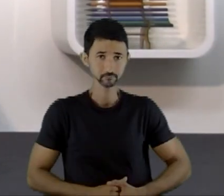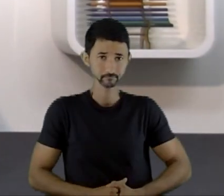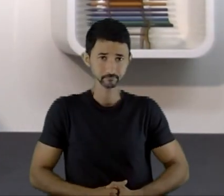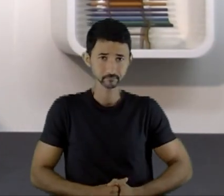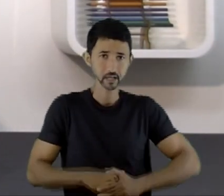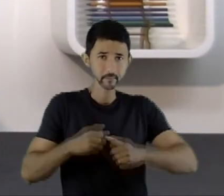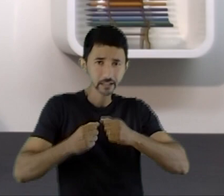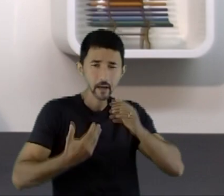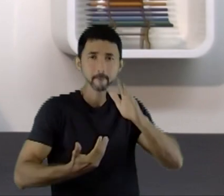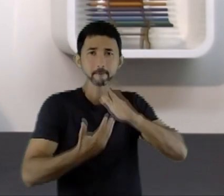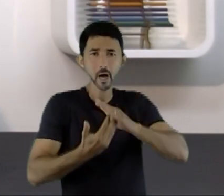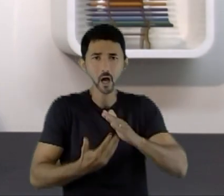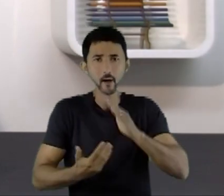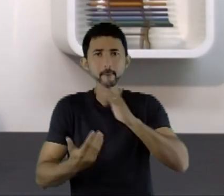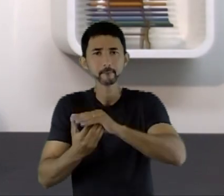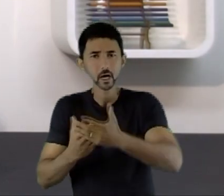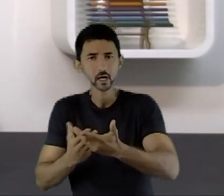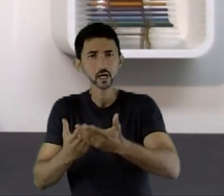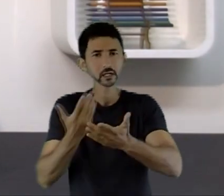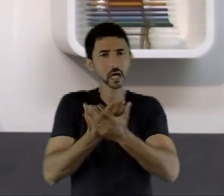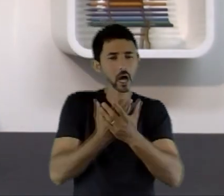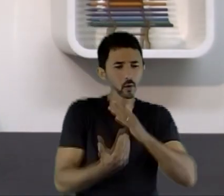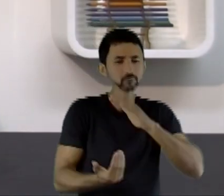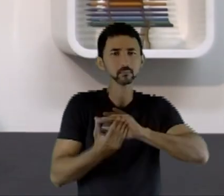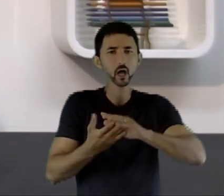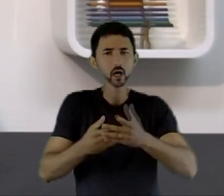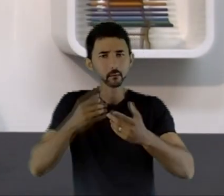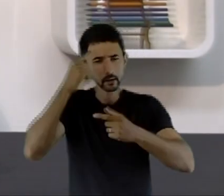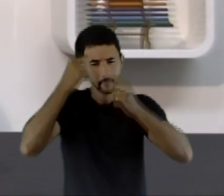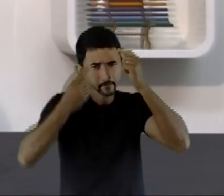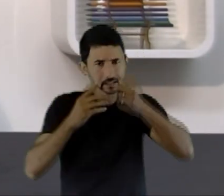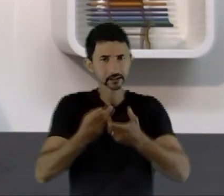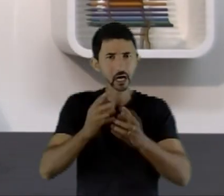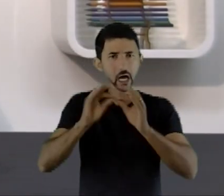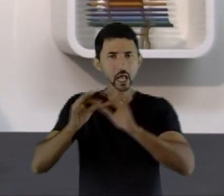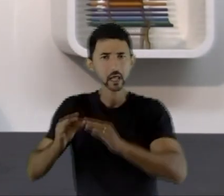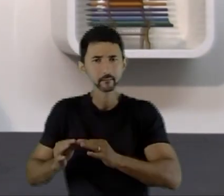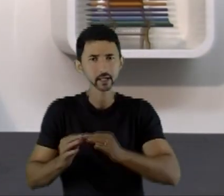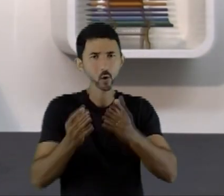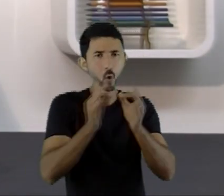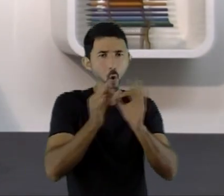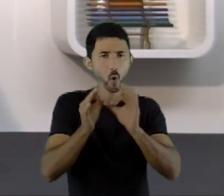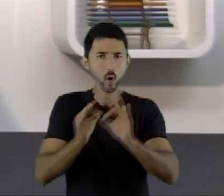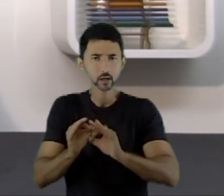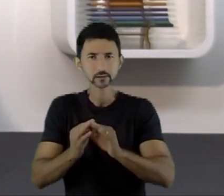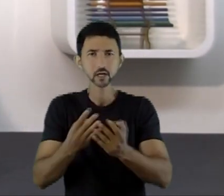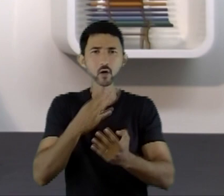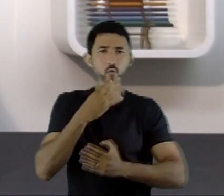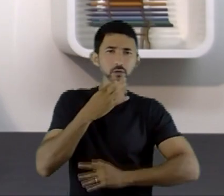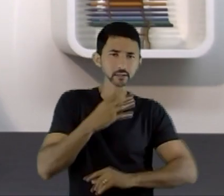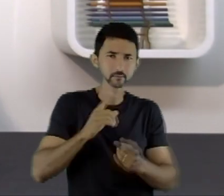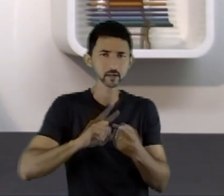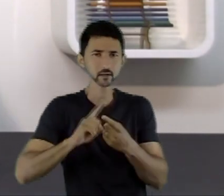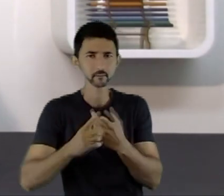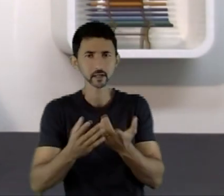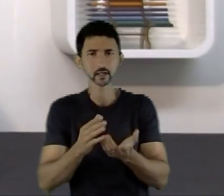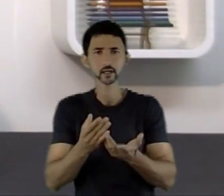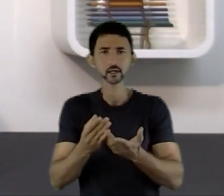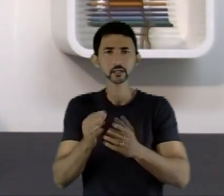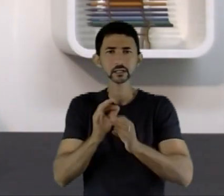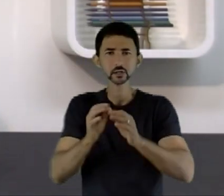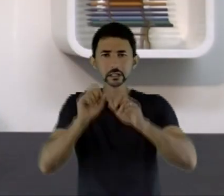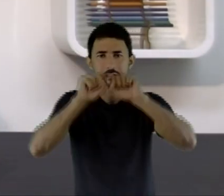ir parando um pouquinho para você pensar a respeito desses elementos e organizar o seu conhecimento. A gente chama isso